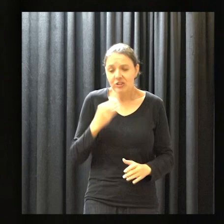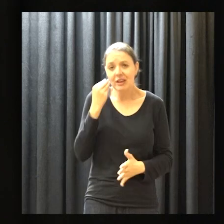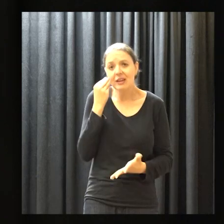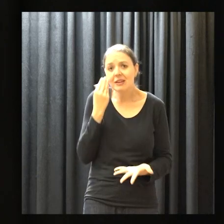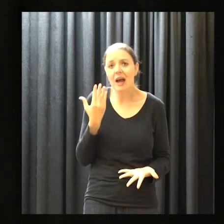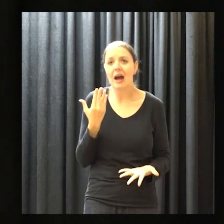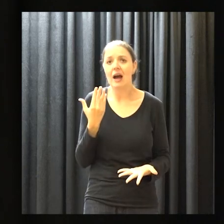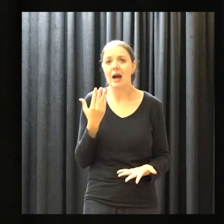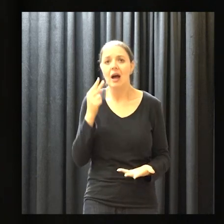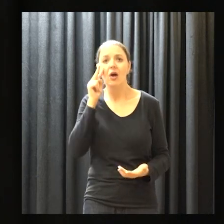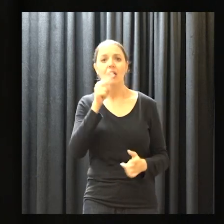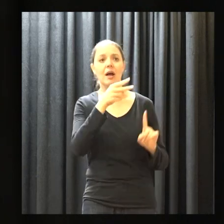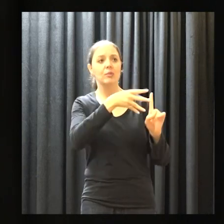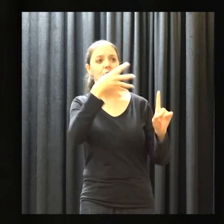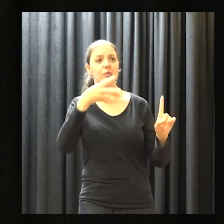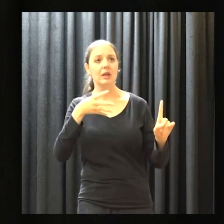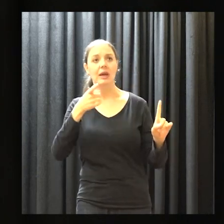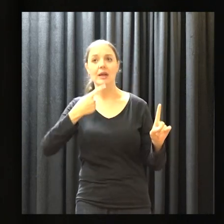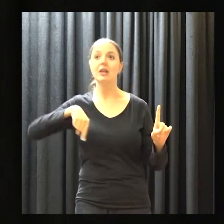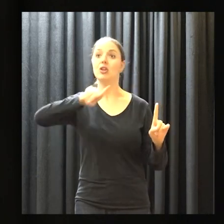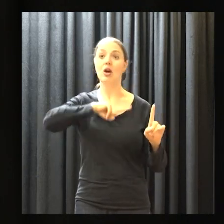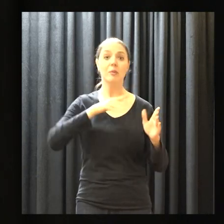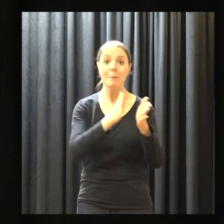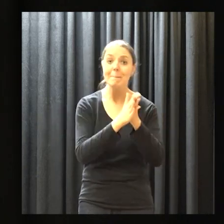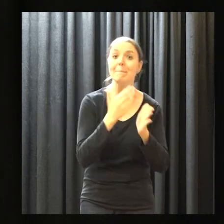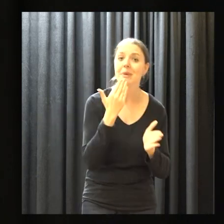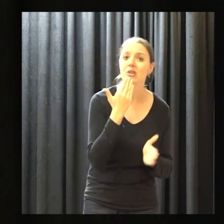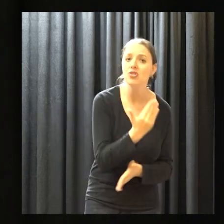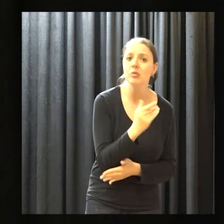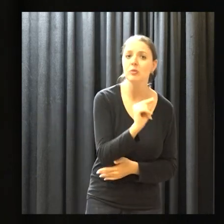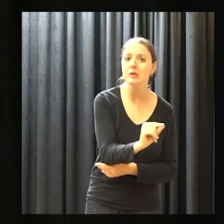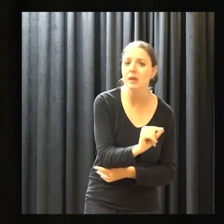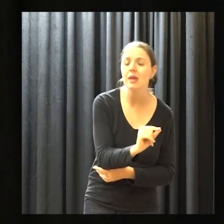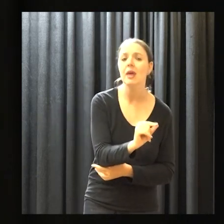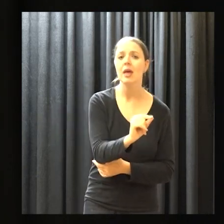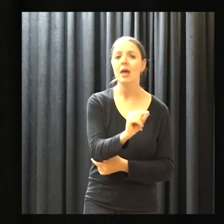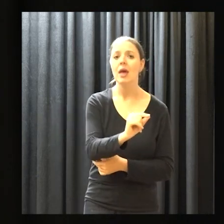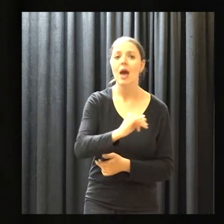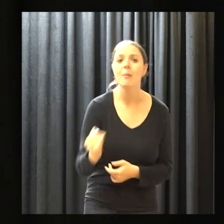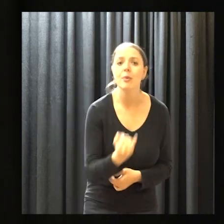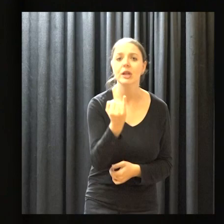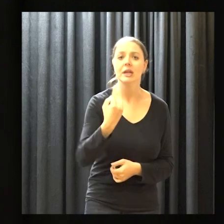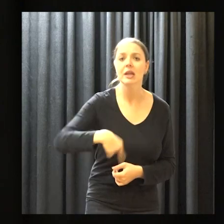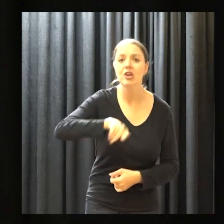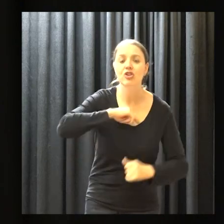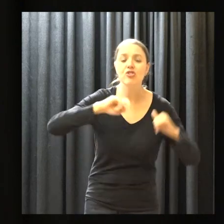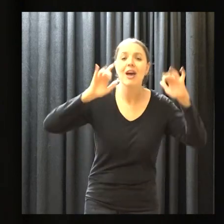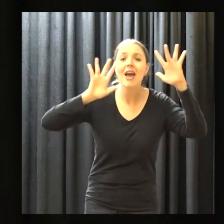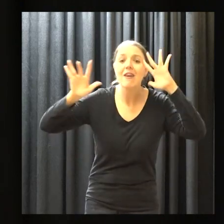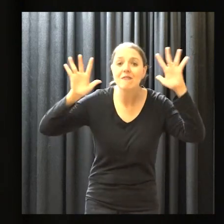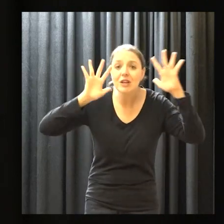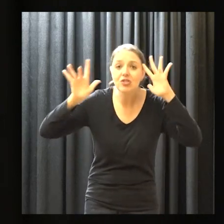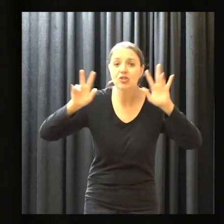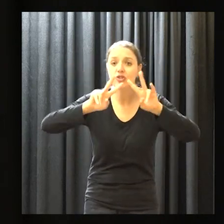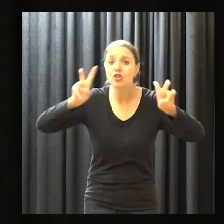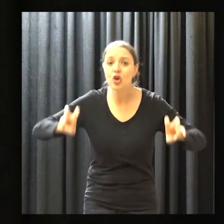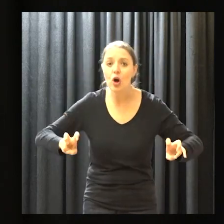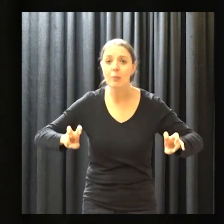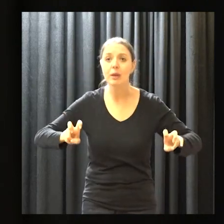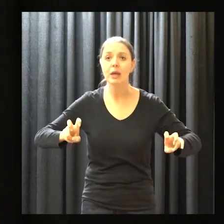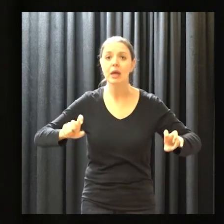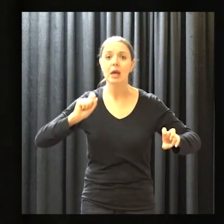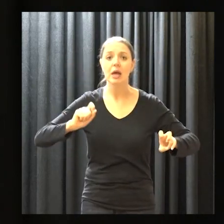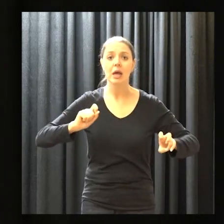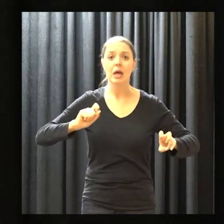um faz o apelo, diz, é importante diz, pensar na, nas possibilidades de